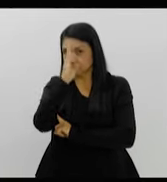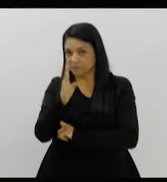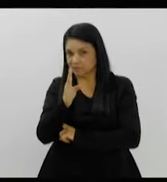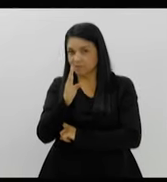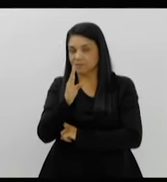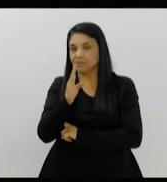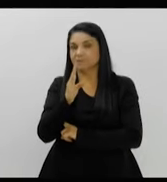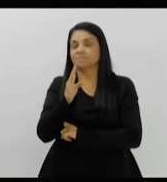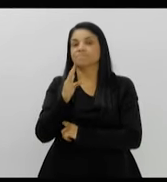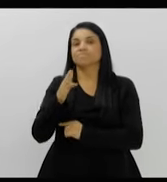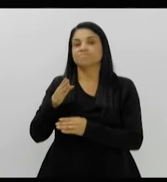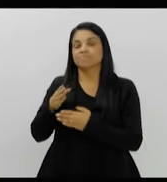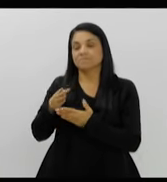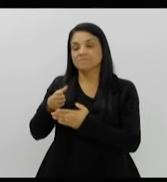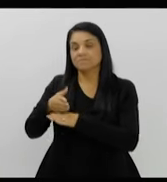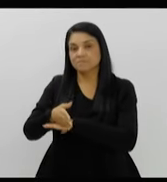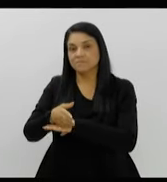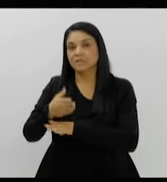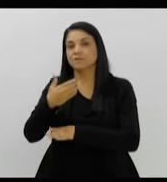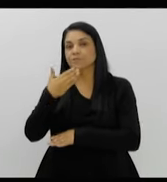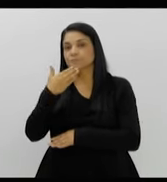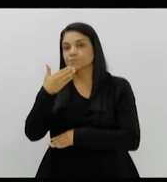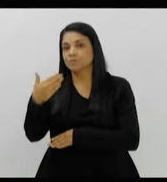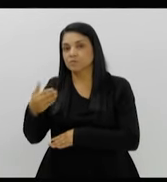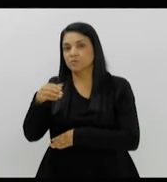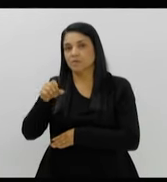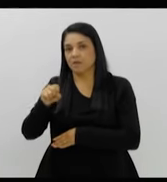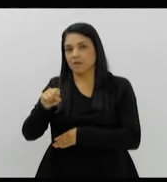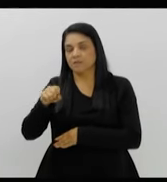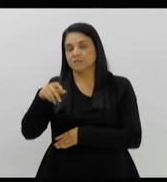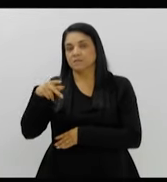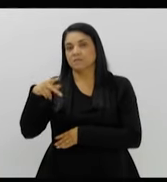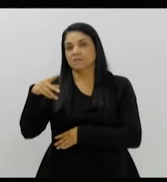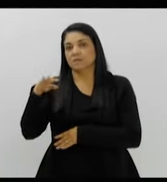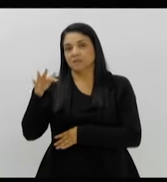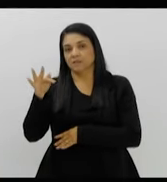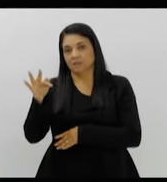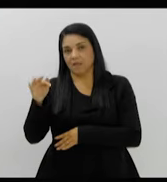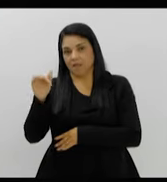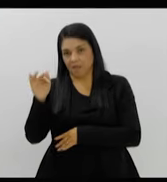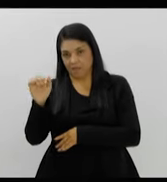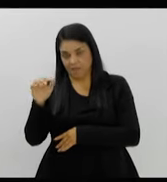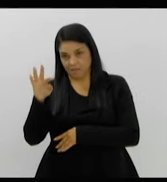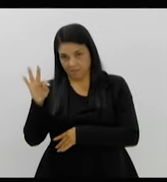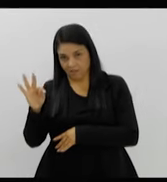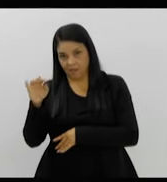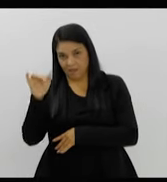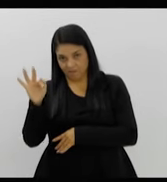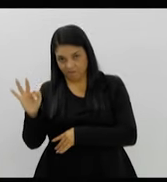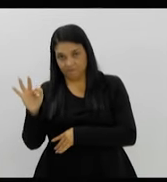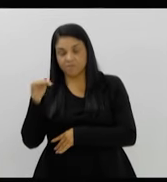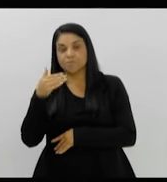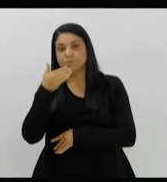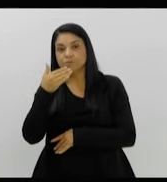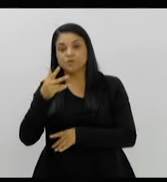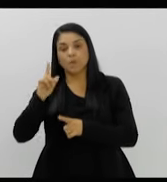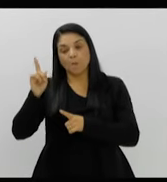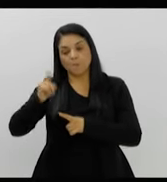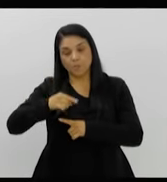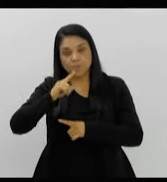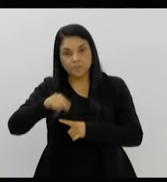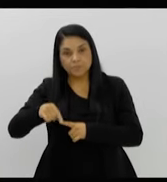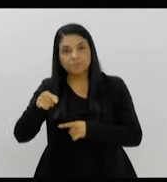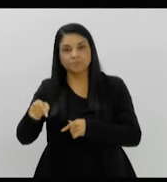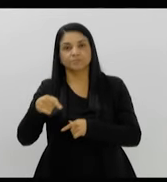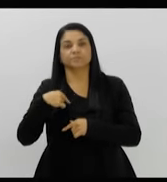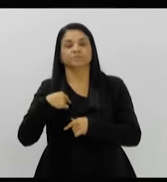ingressa no STF com a medida pedindo a interrupção das operações policiais no estado do Rio de Janeiro talvez você esteja pensando isso